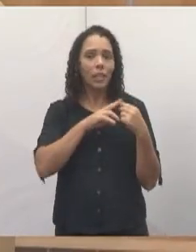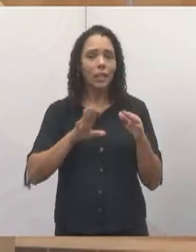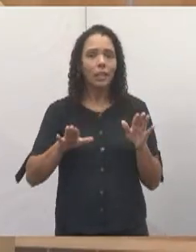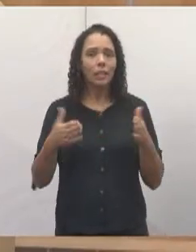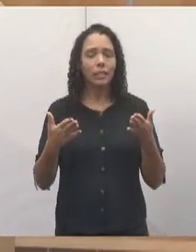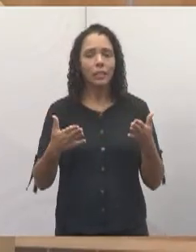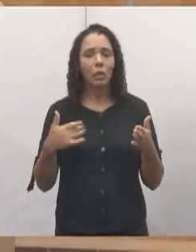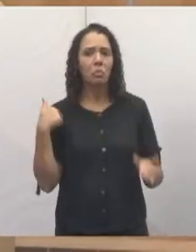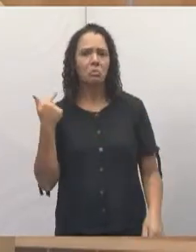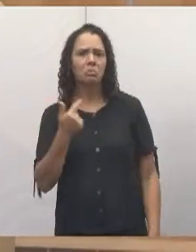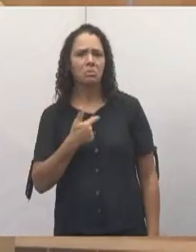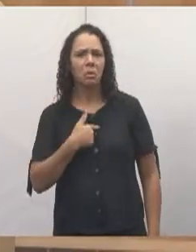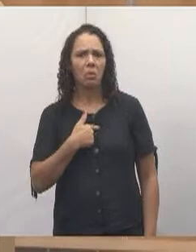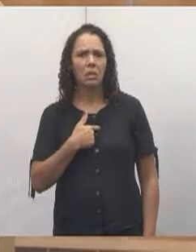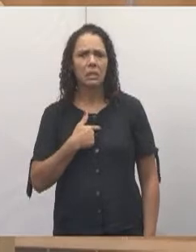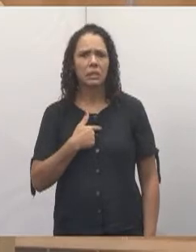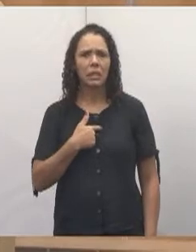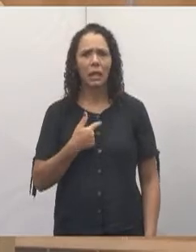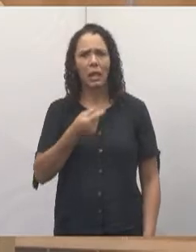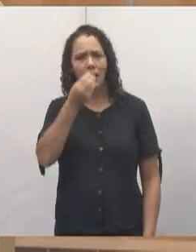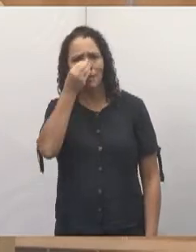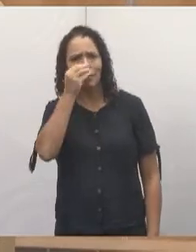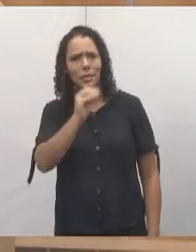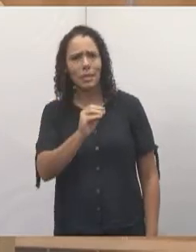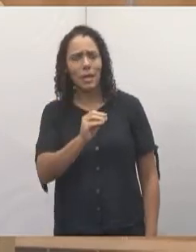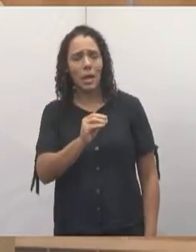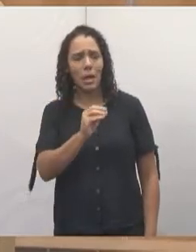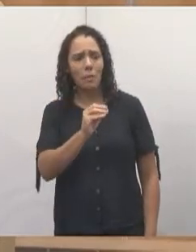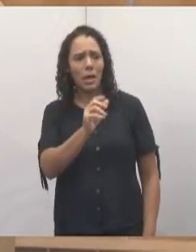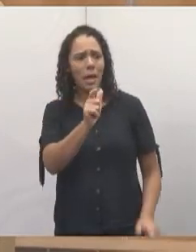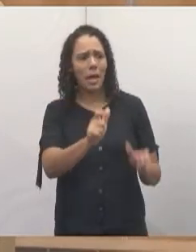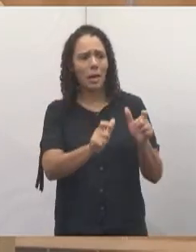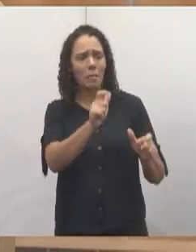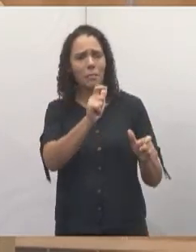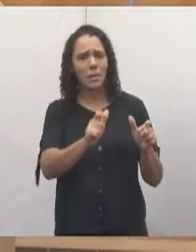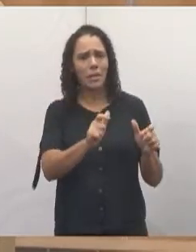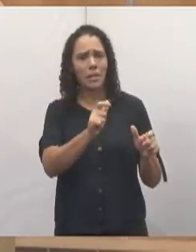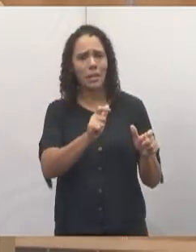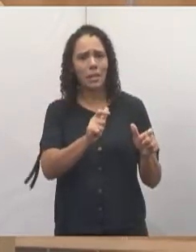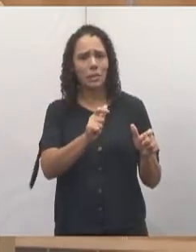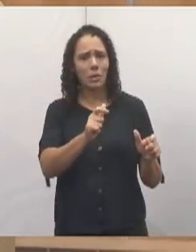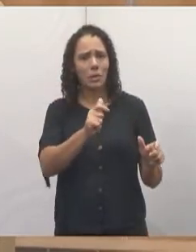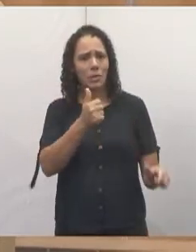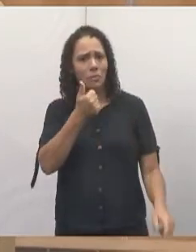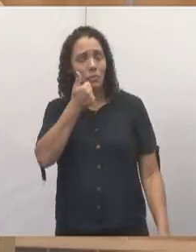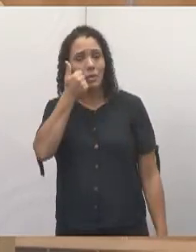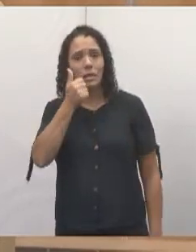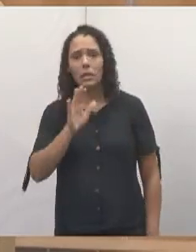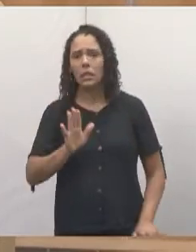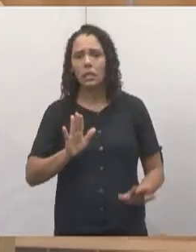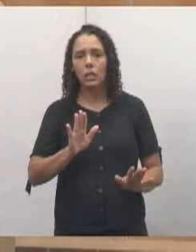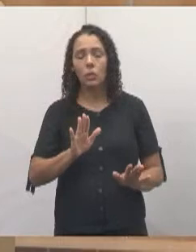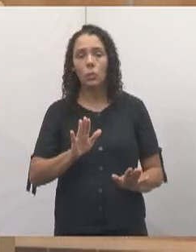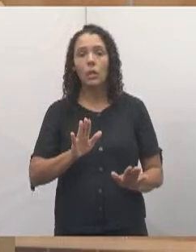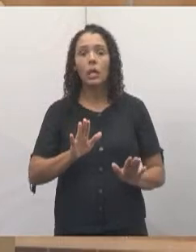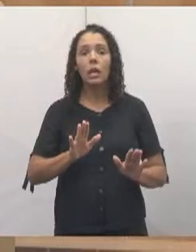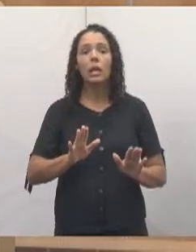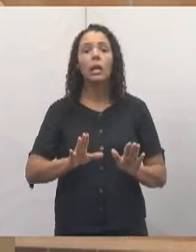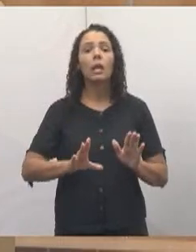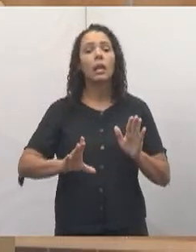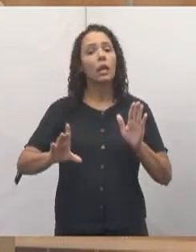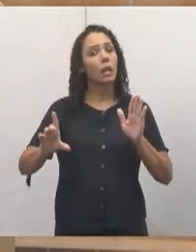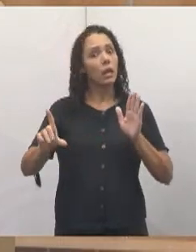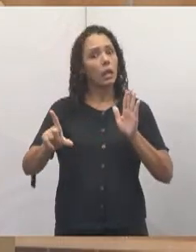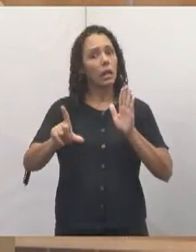o oprimido, o eventual ofendido, muito pelo contrário, há uma defesa de direitos, tal qual se promove nessa Casa